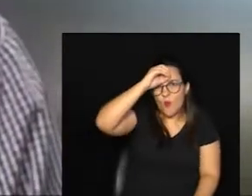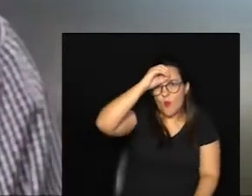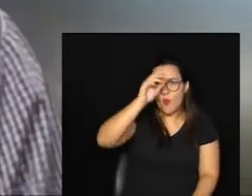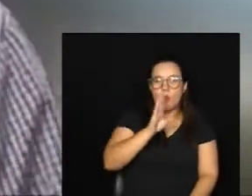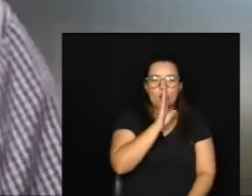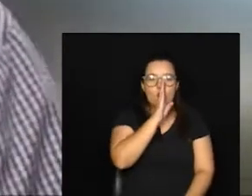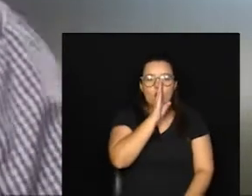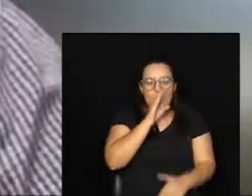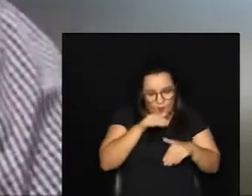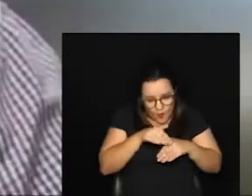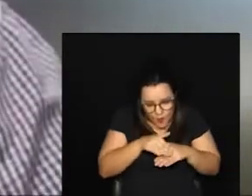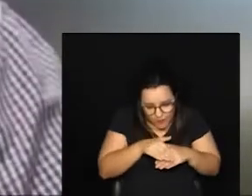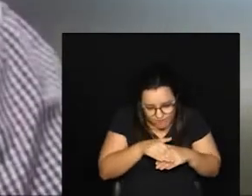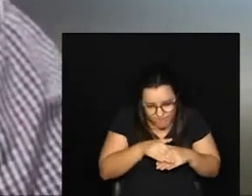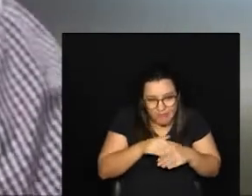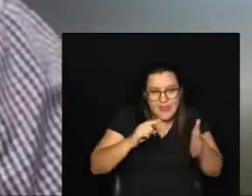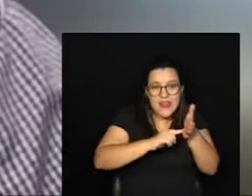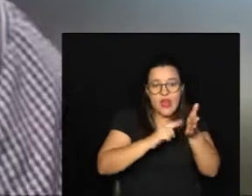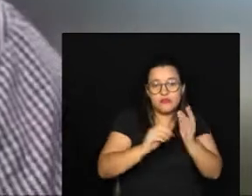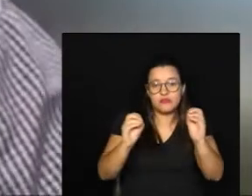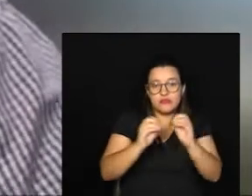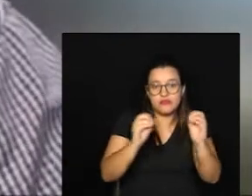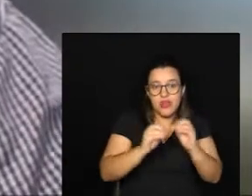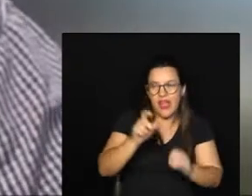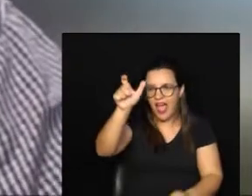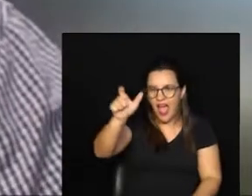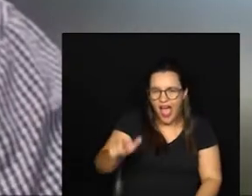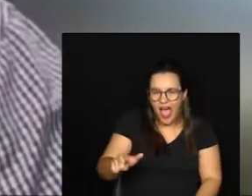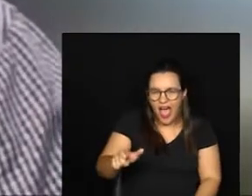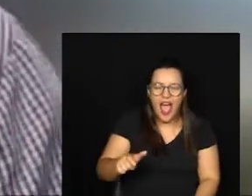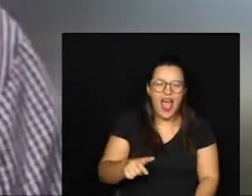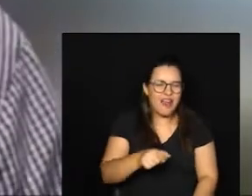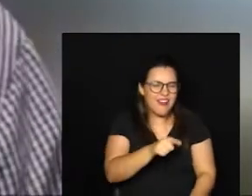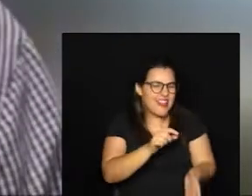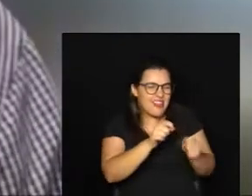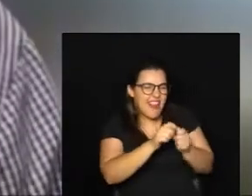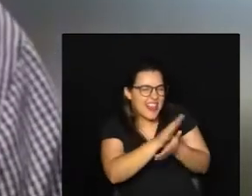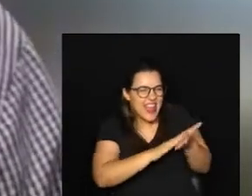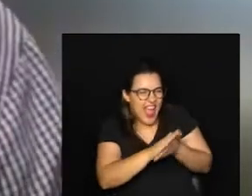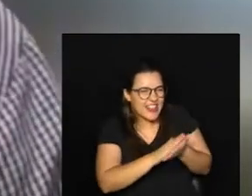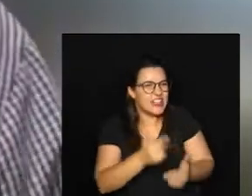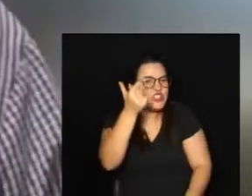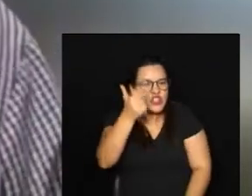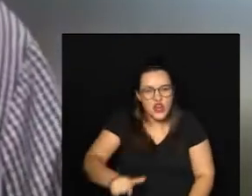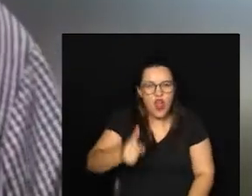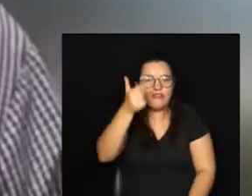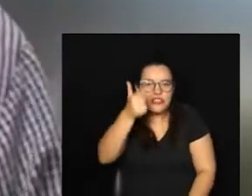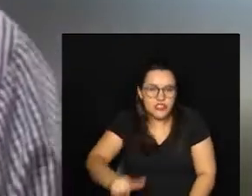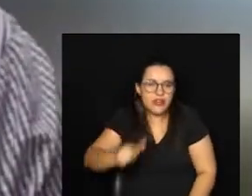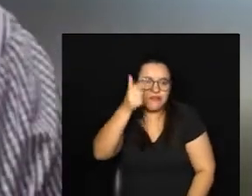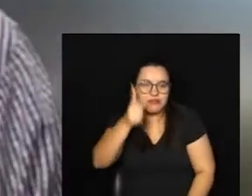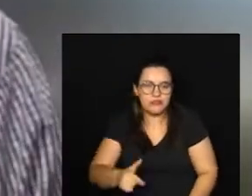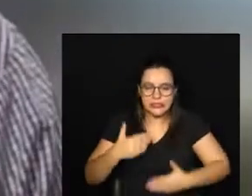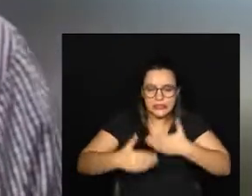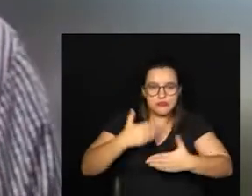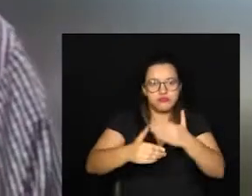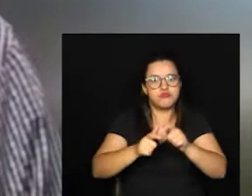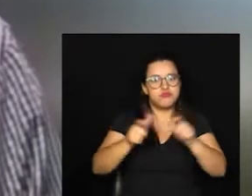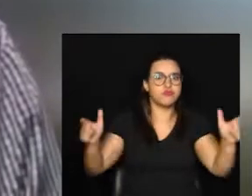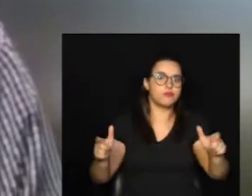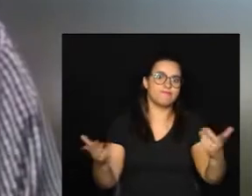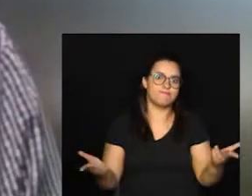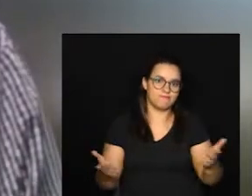autoridade pública, significa que aquele comportamento, aquele agente criminoso ficará impune e isso acaba fomentando novas